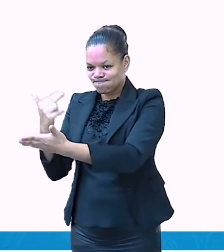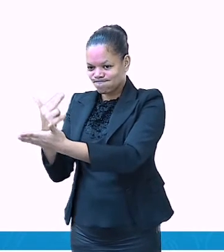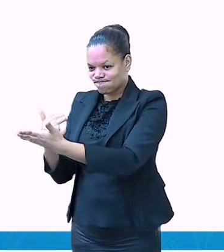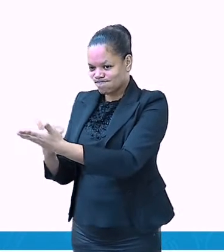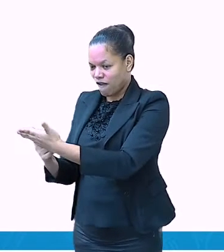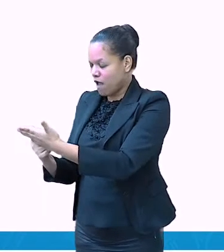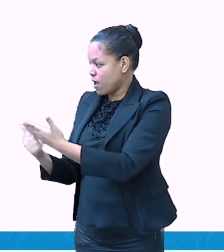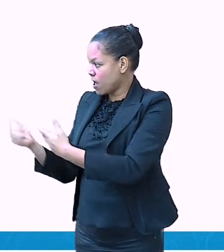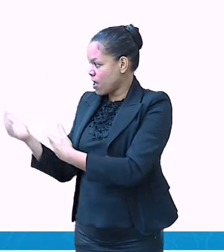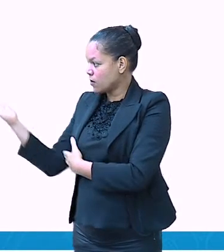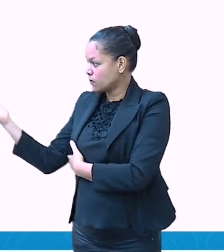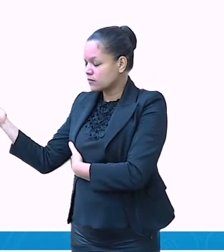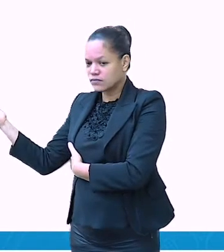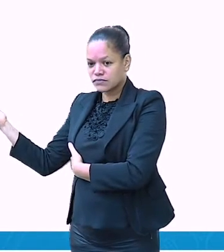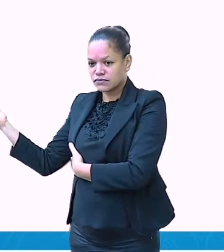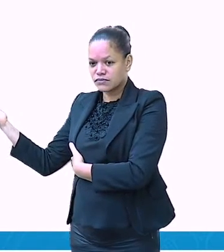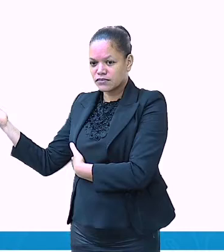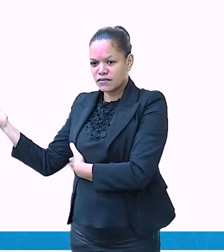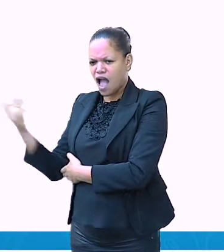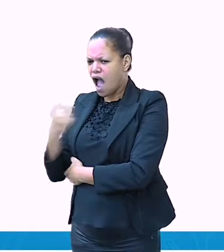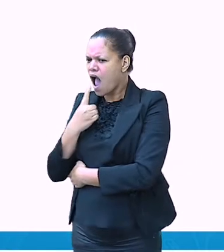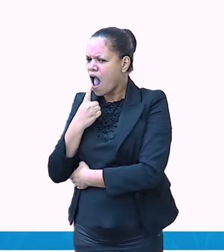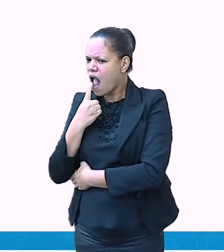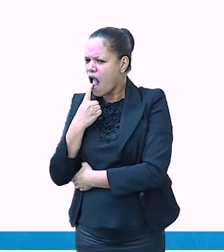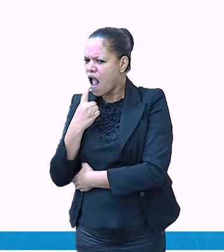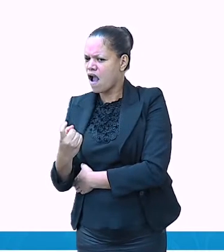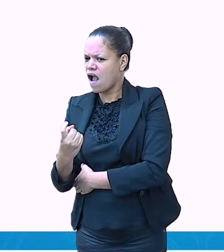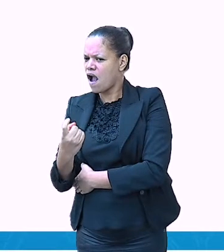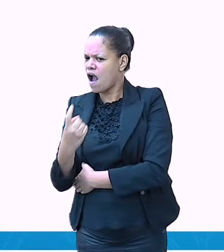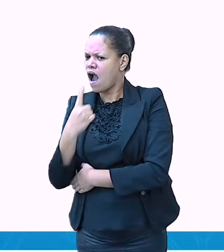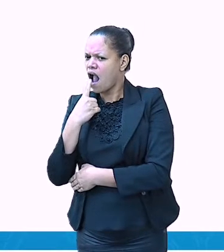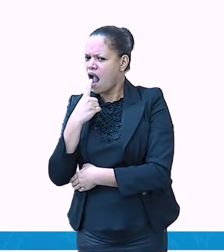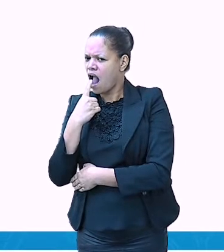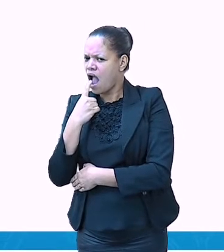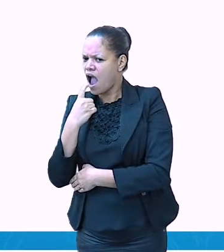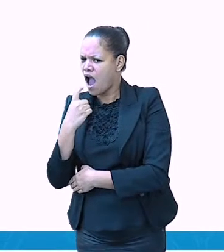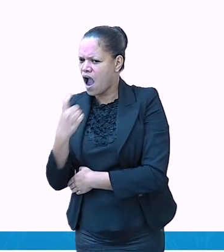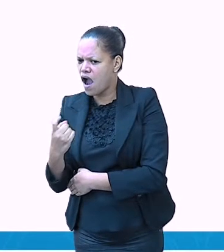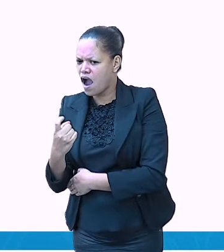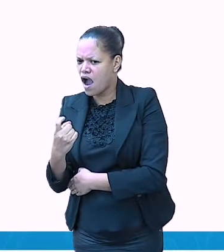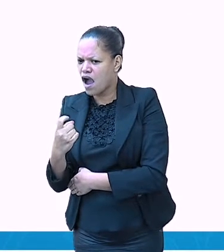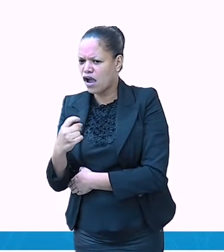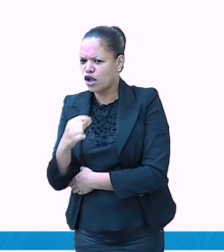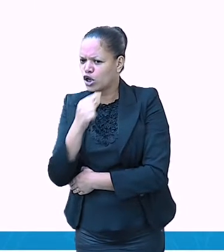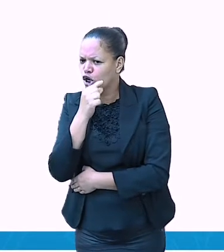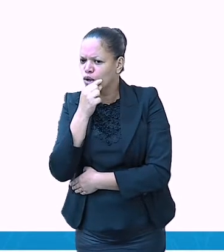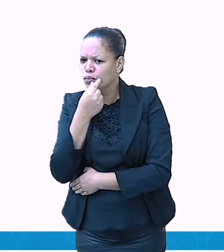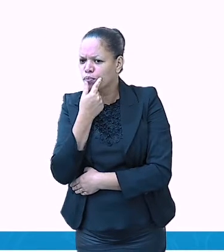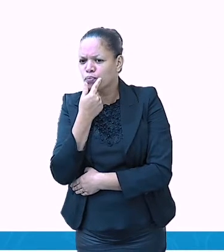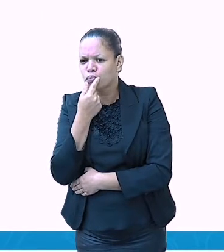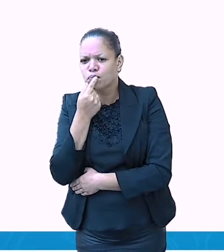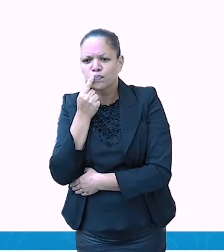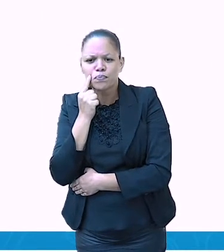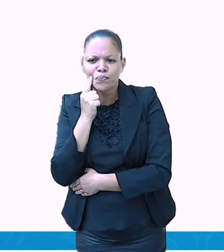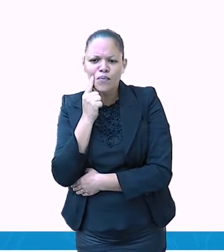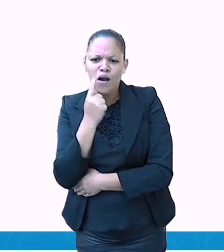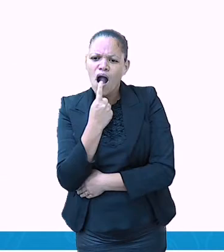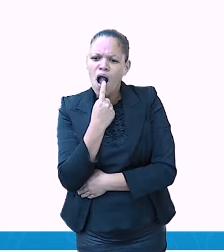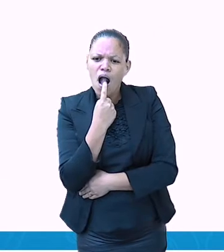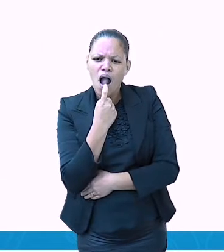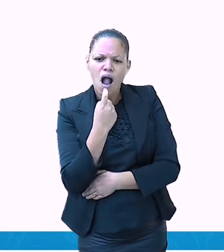da boca. E aí a língua sendo presa ali na ponta da boca, ela facilita